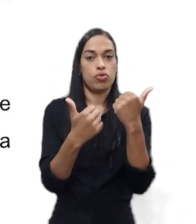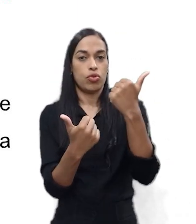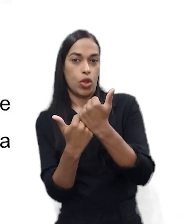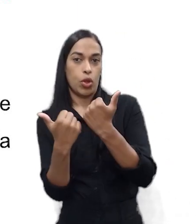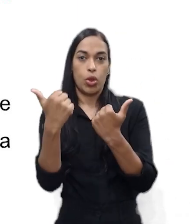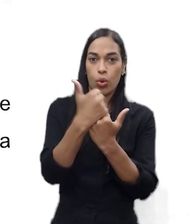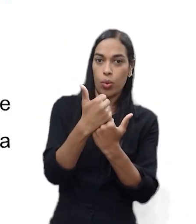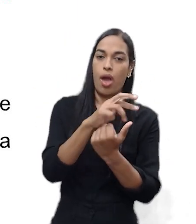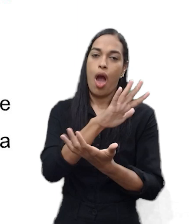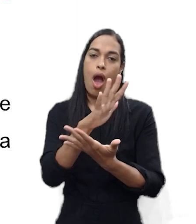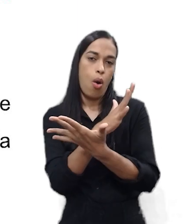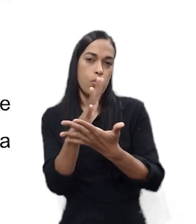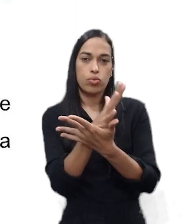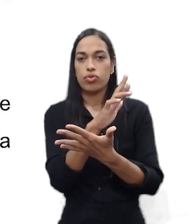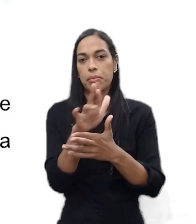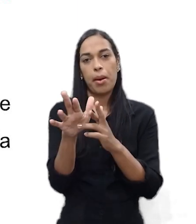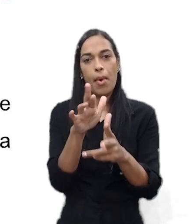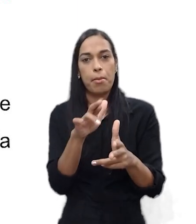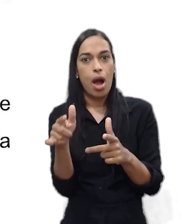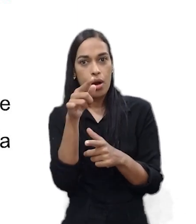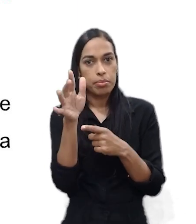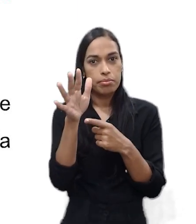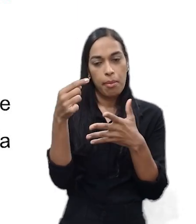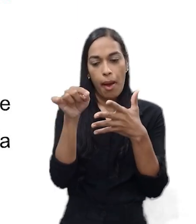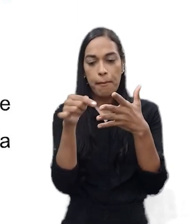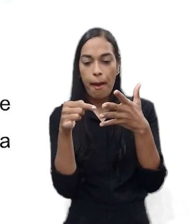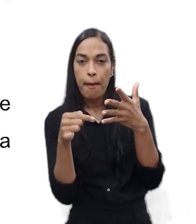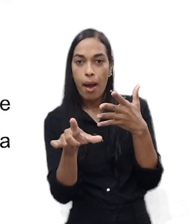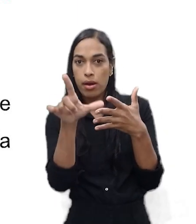username, port, database name. Aí vocês vão